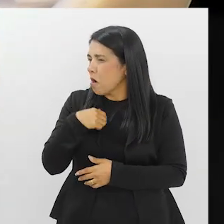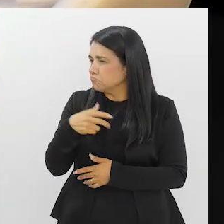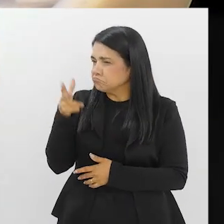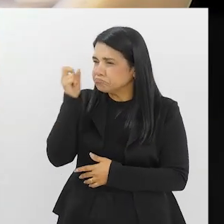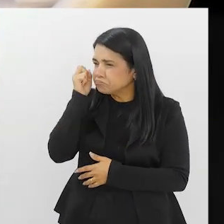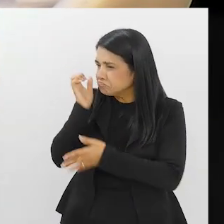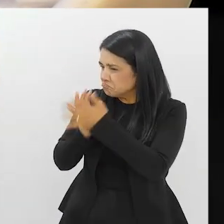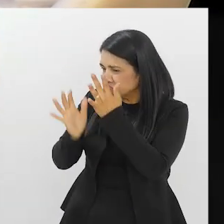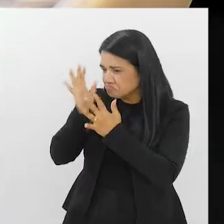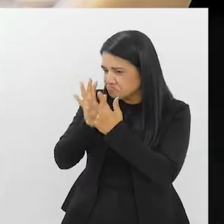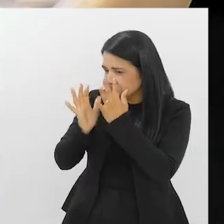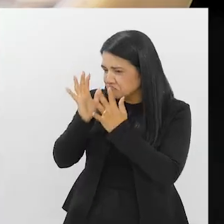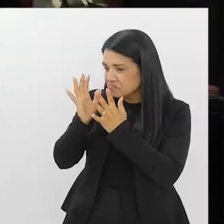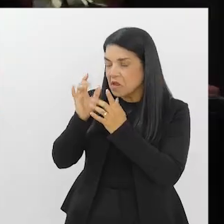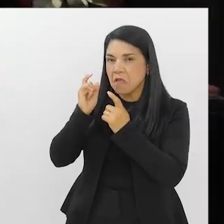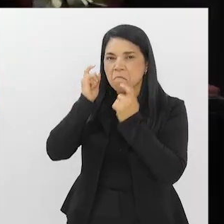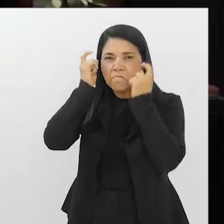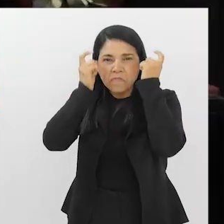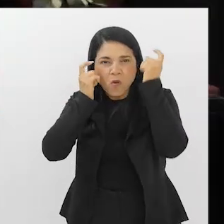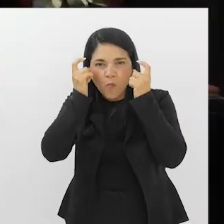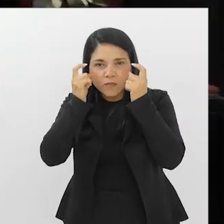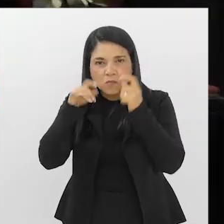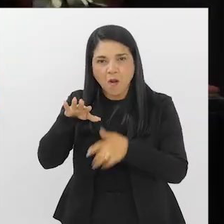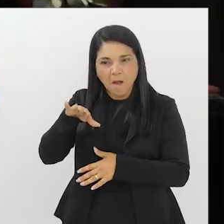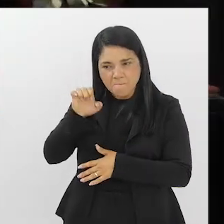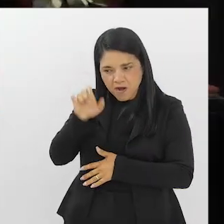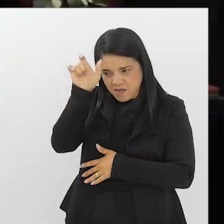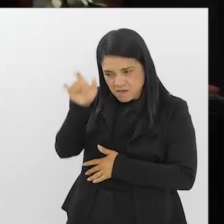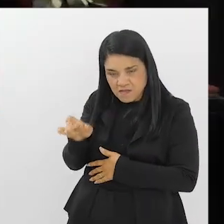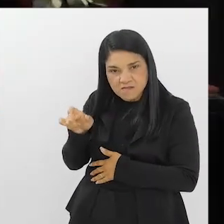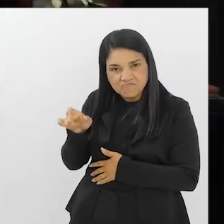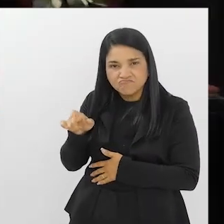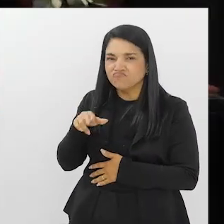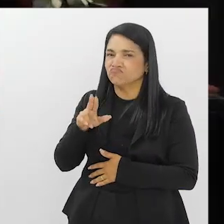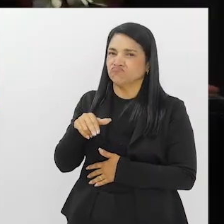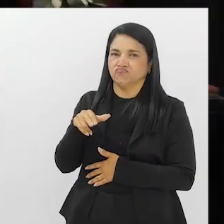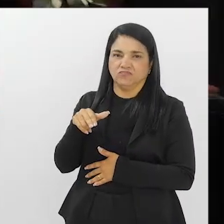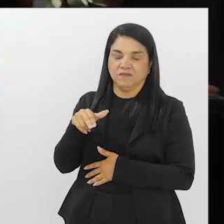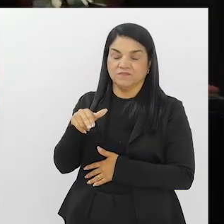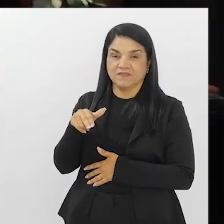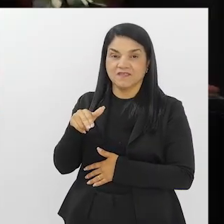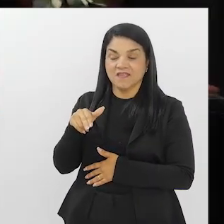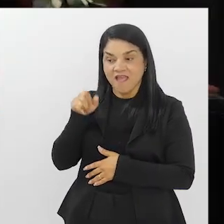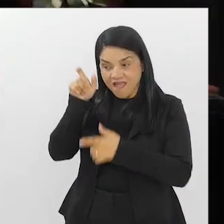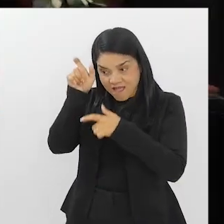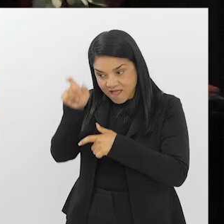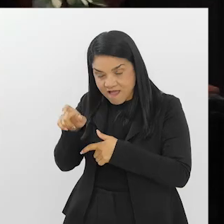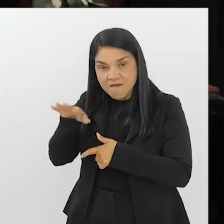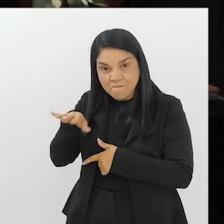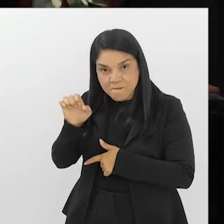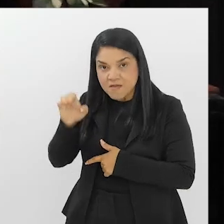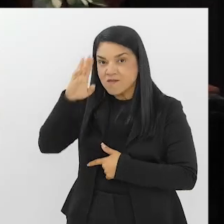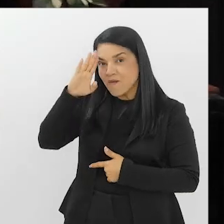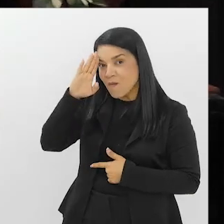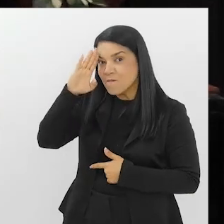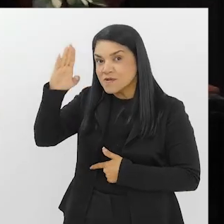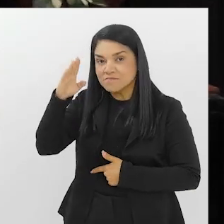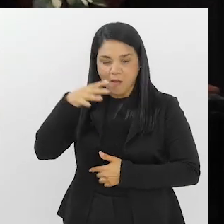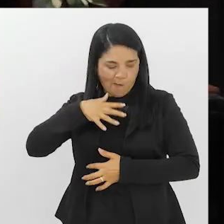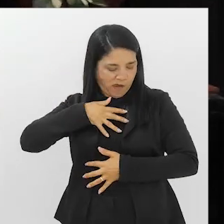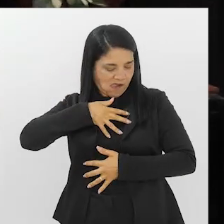muito raro, pelo menos, se ouvir essa preocupação tão exclusiva com a mãe, que é a fonte desse